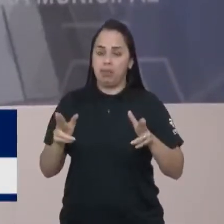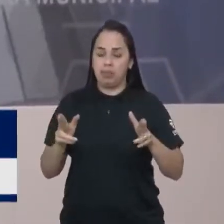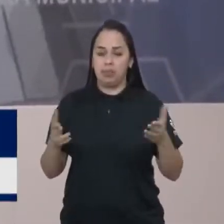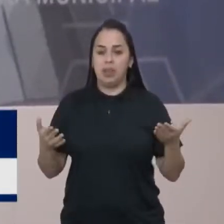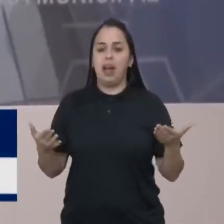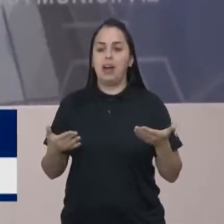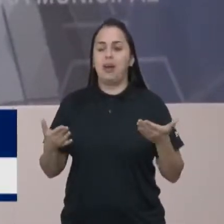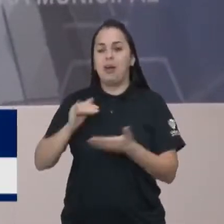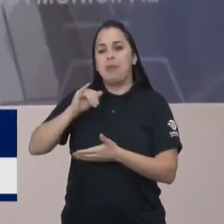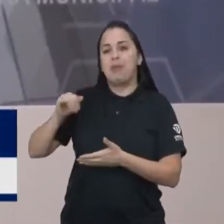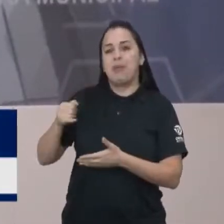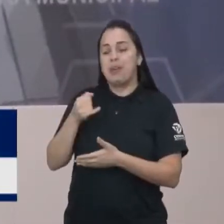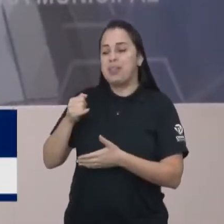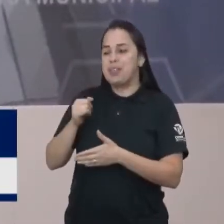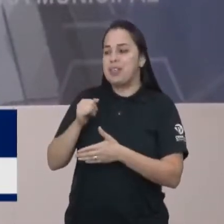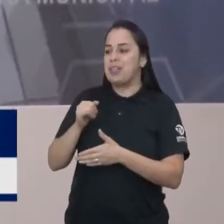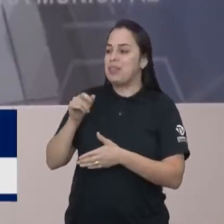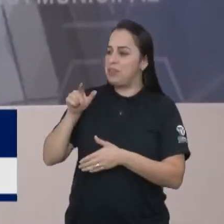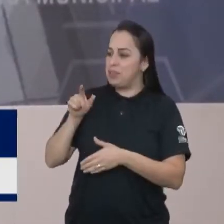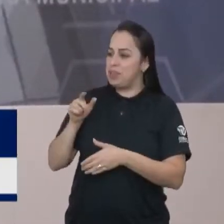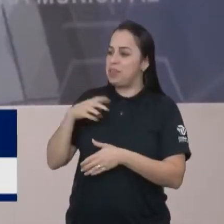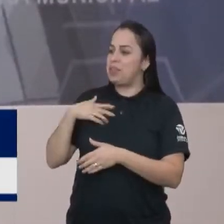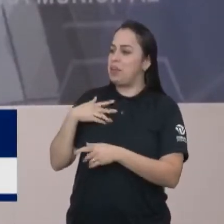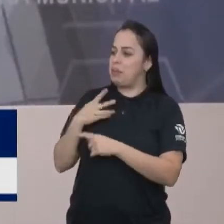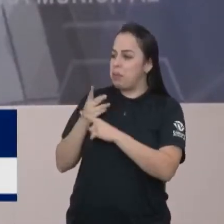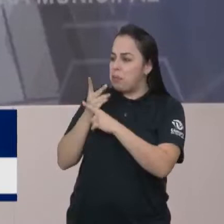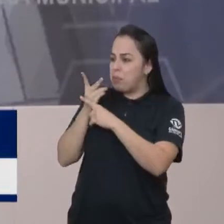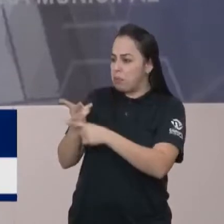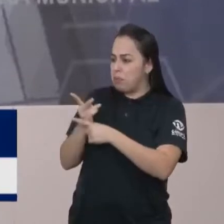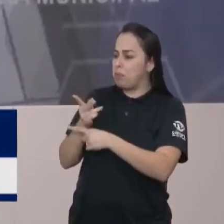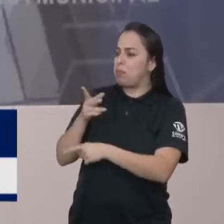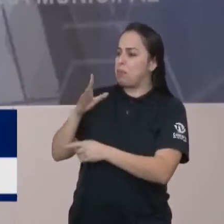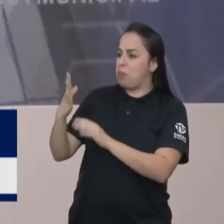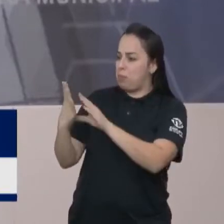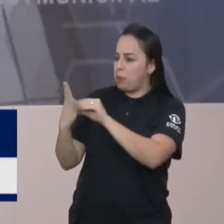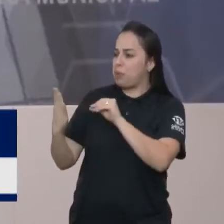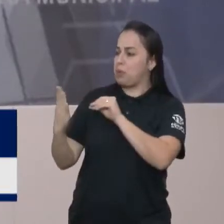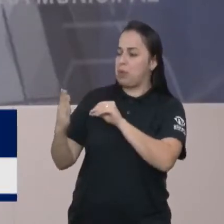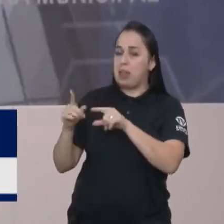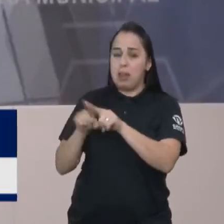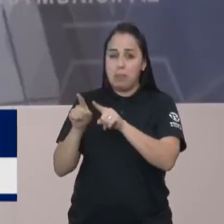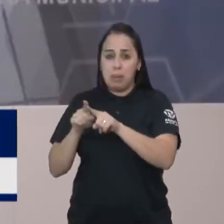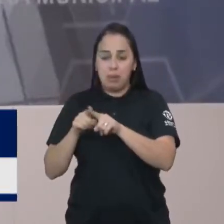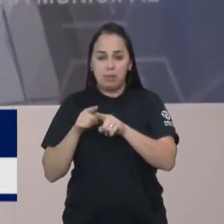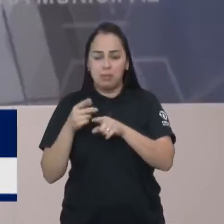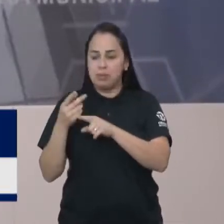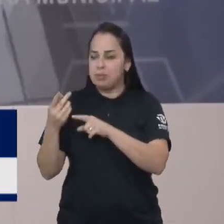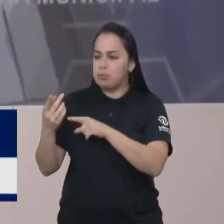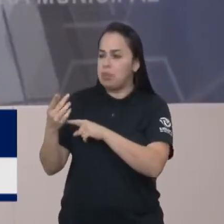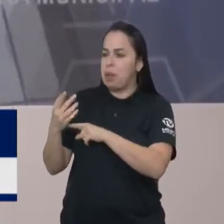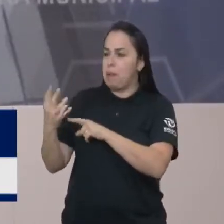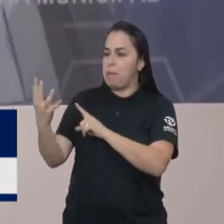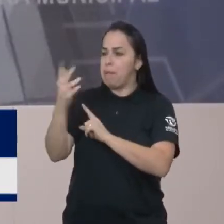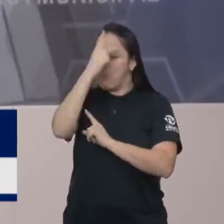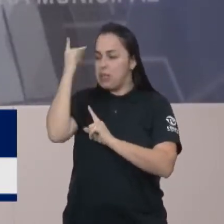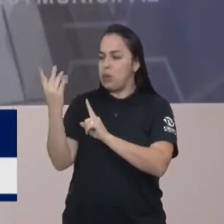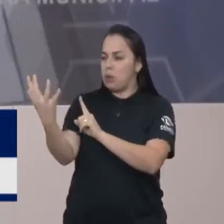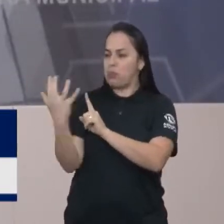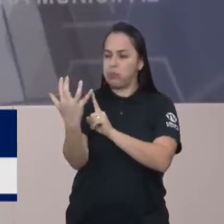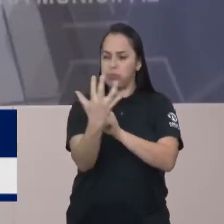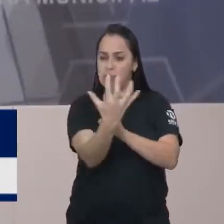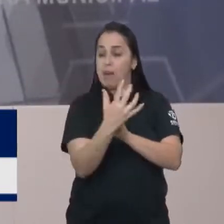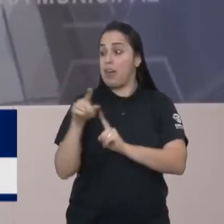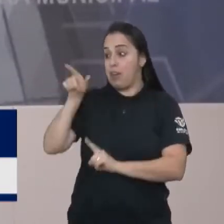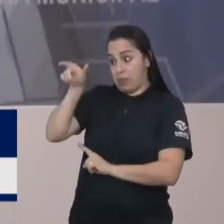aproveitar a oportunidade para dizer que sempre busquei evoluir profissionalmente, encontrando pessoas que pudessem me inspirar, e sem dúvida você foi uma